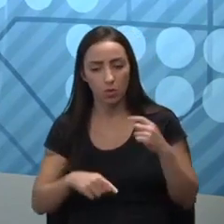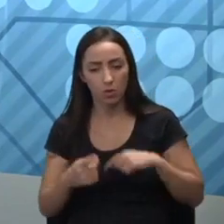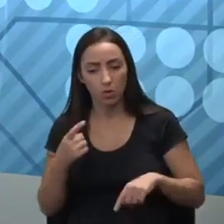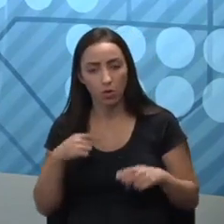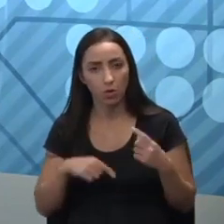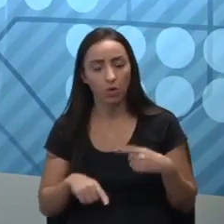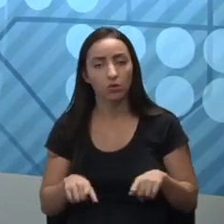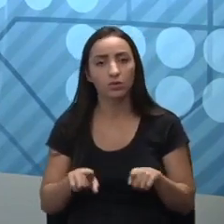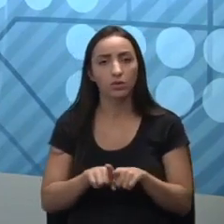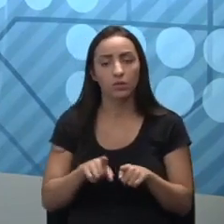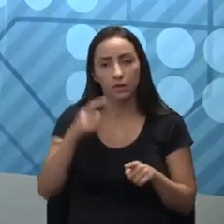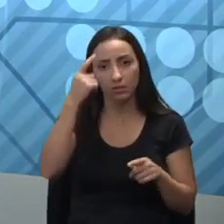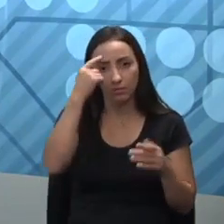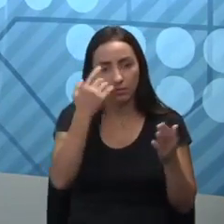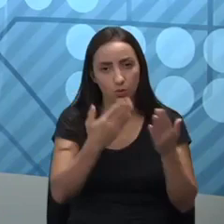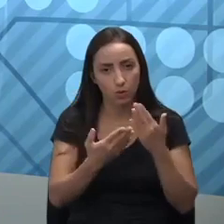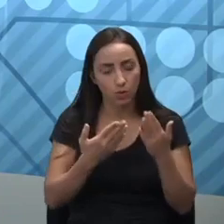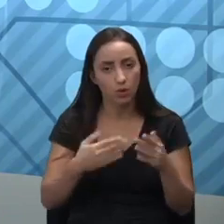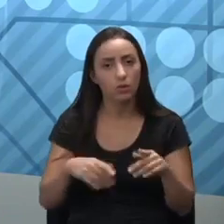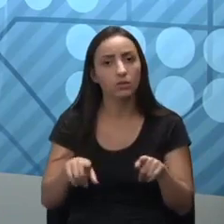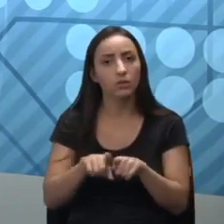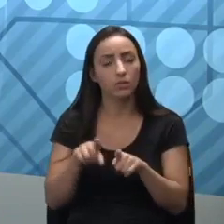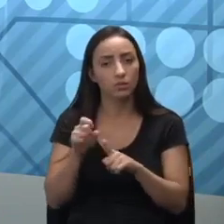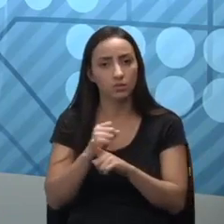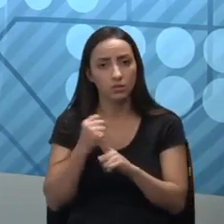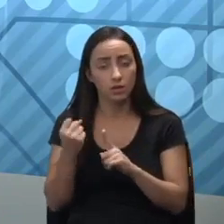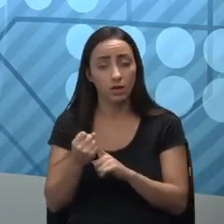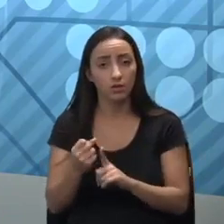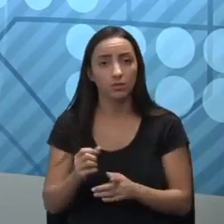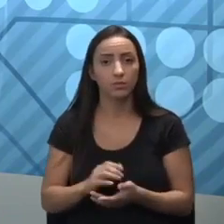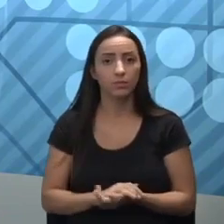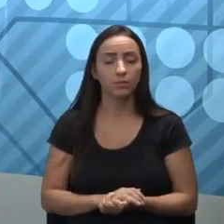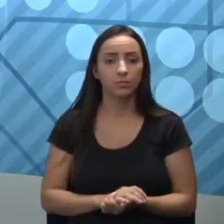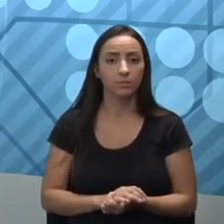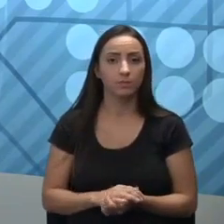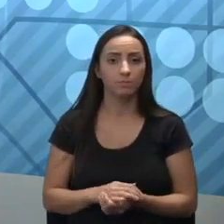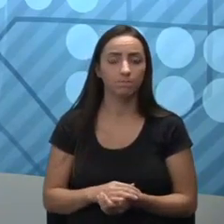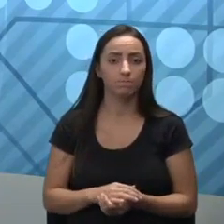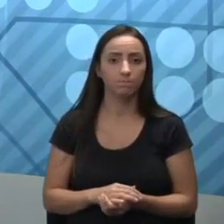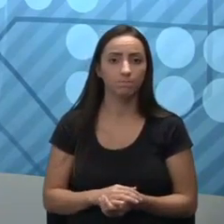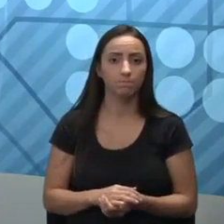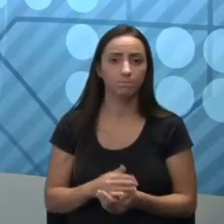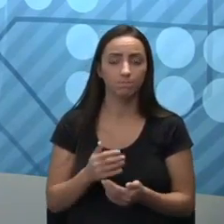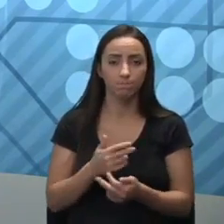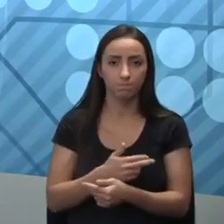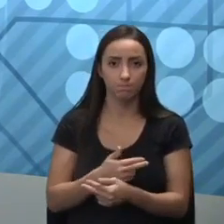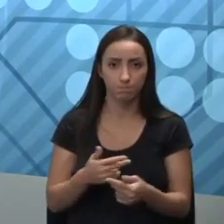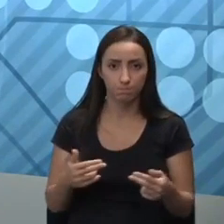biológicos, psicológicos e sociais. Então, os aspectos